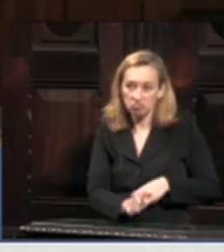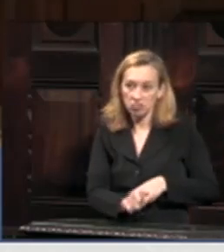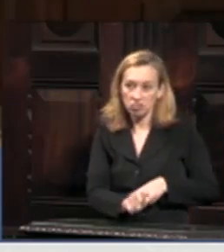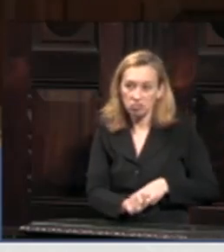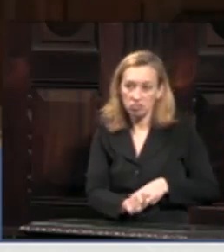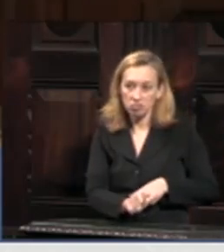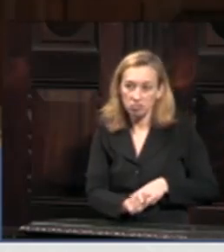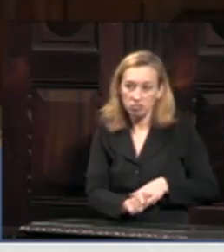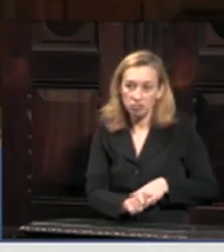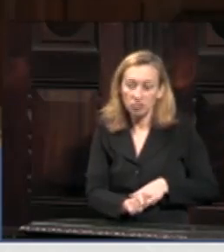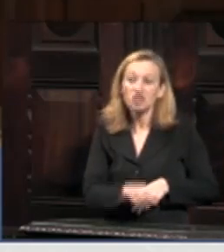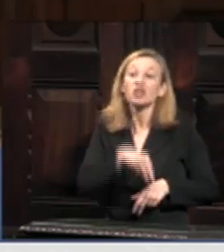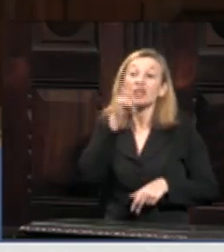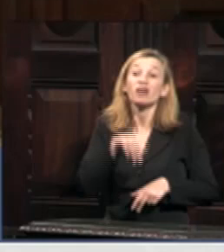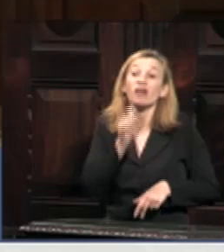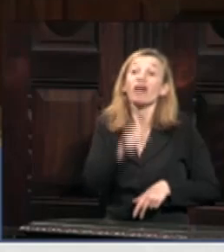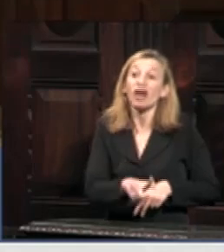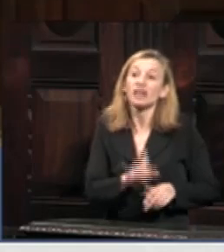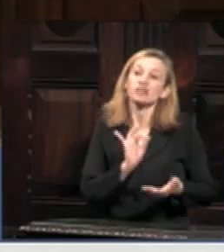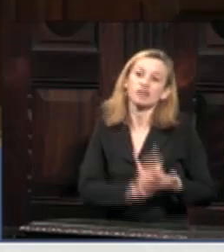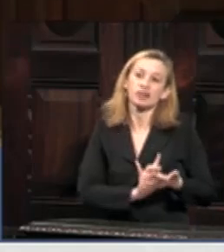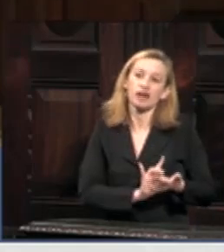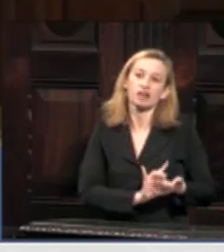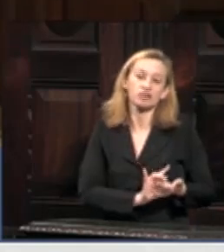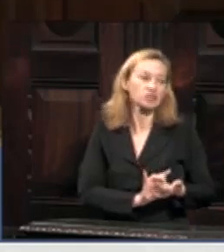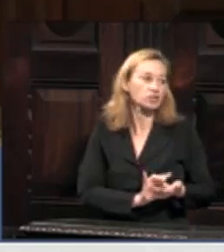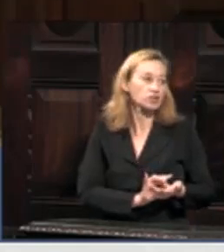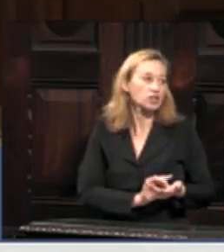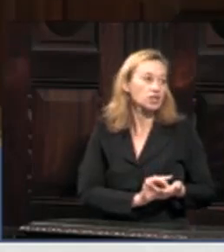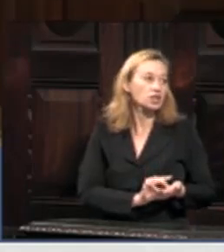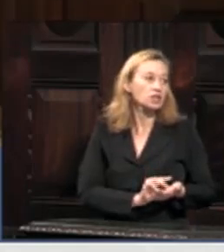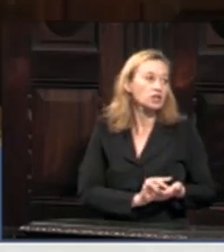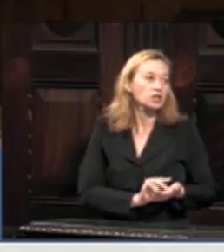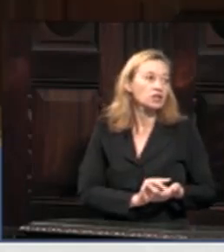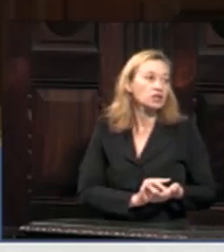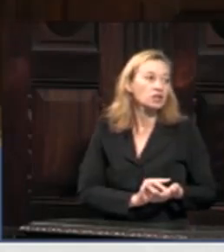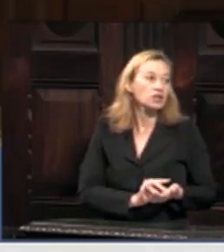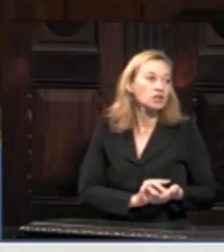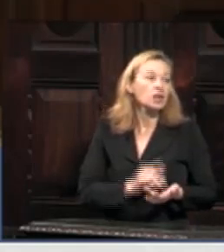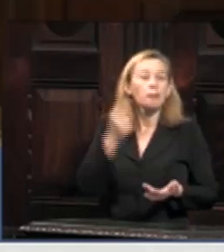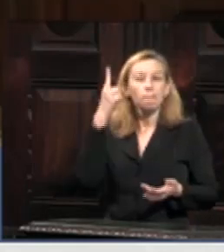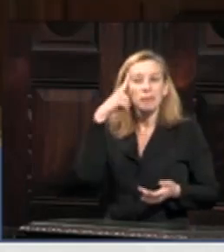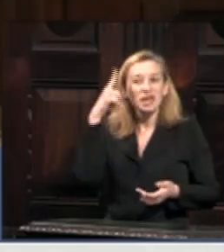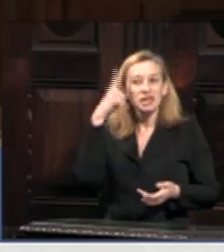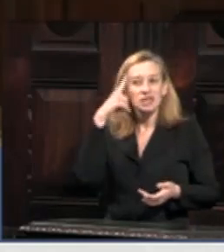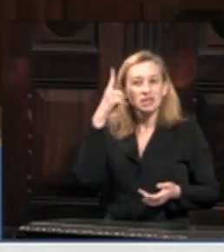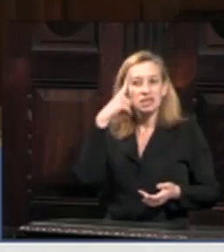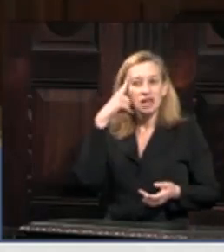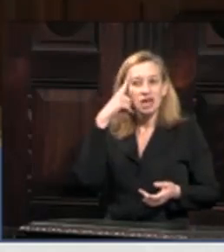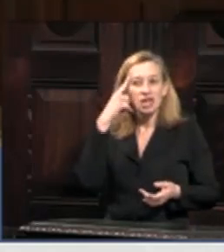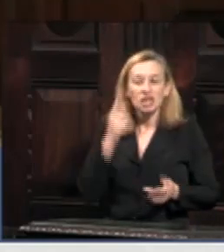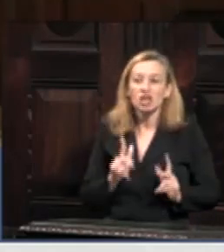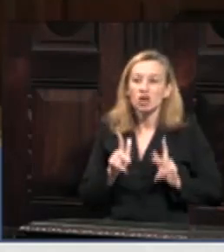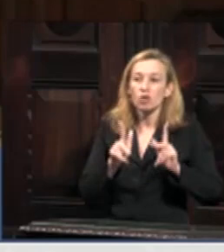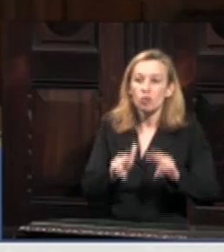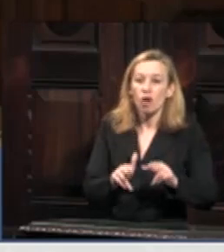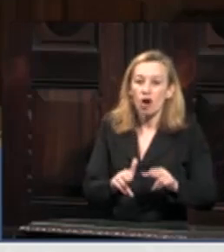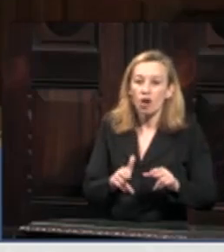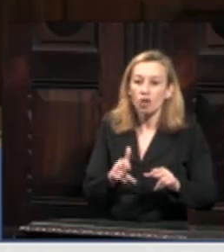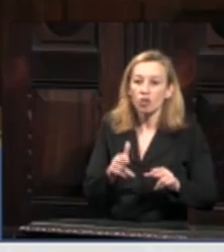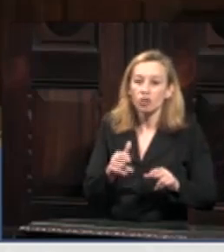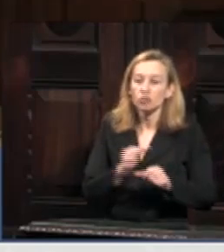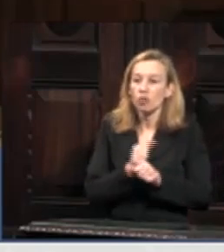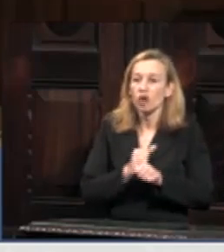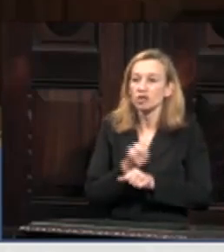o seu total retrocesso. Pensa com cabeça dos anos 60, discutindo coisas dos